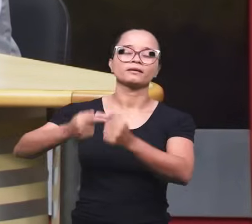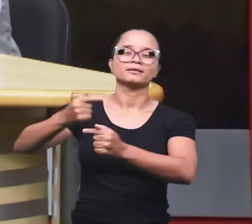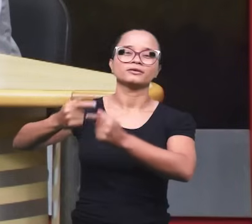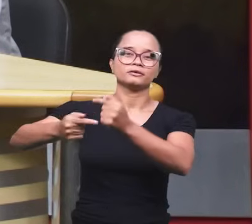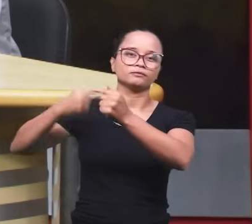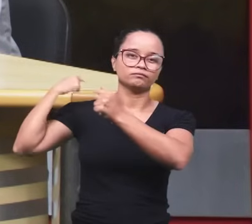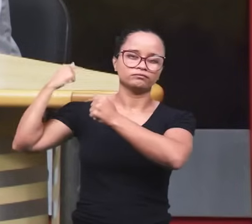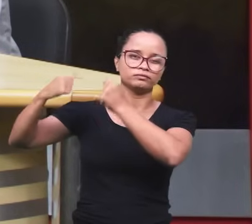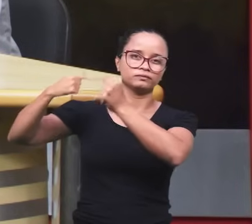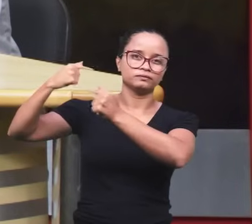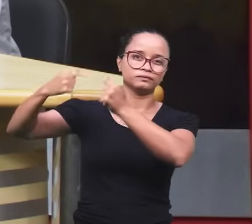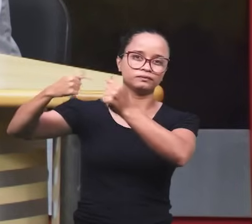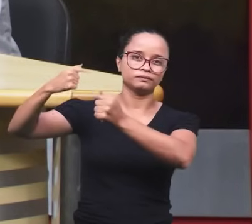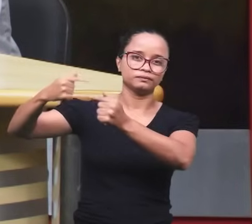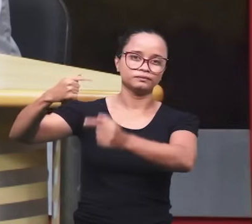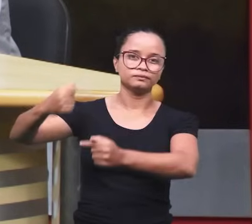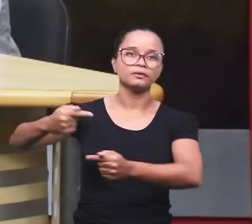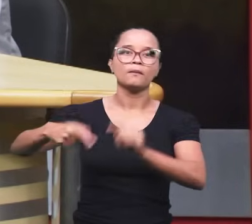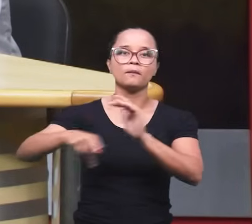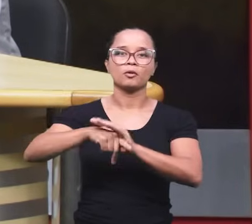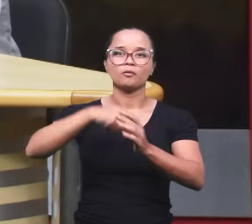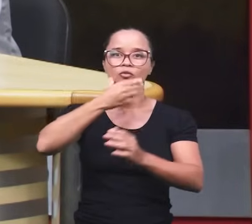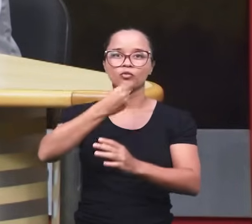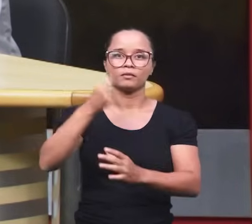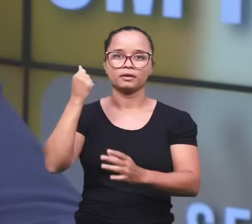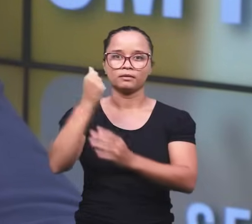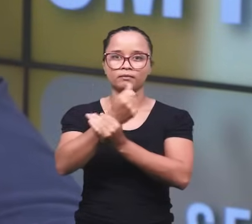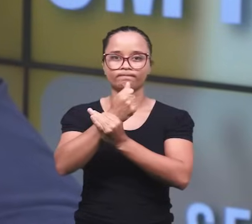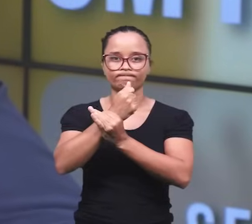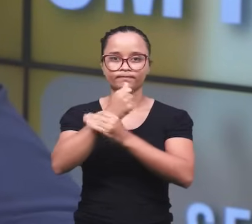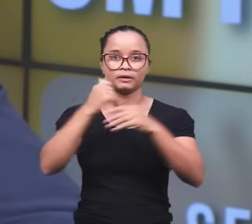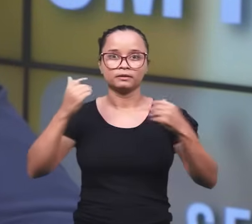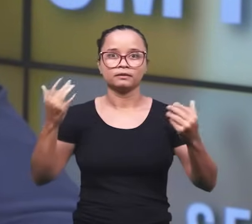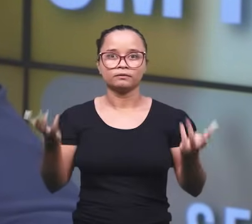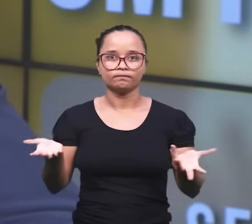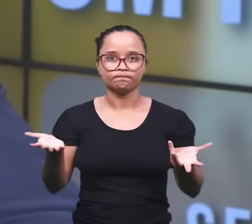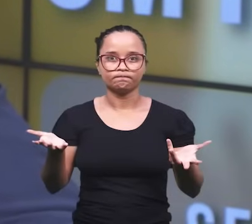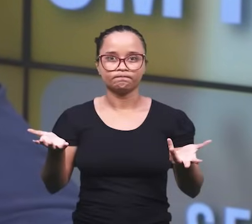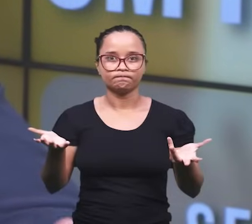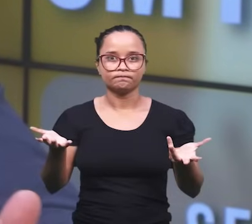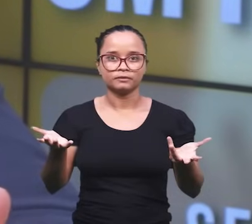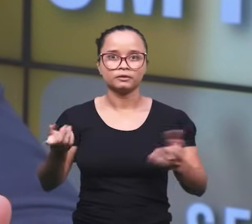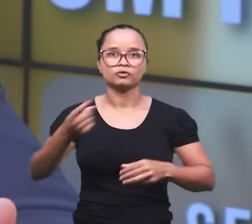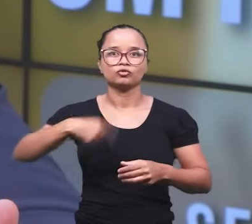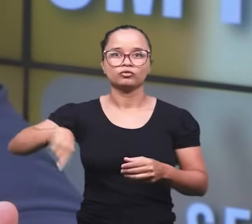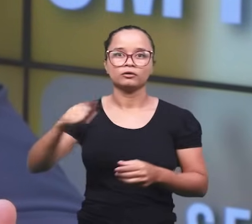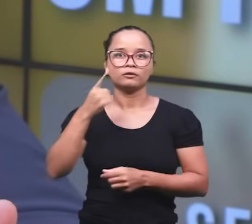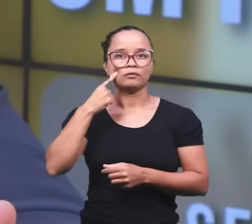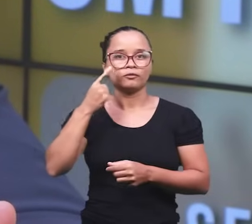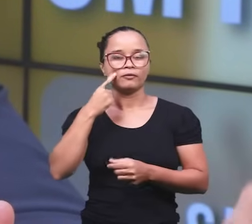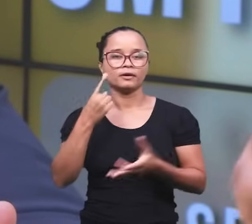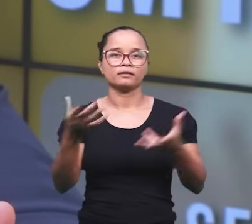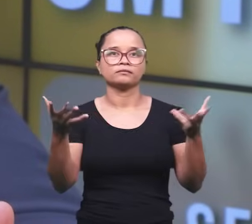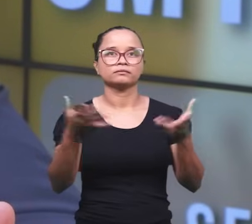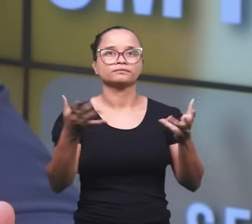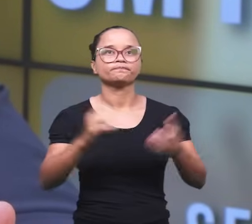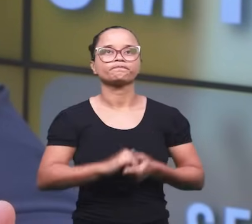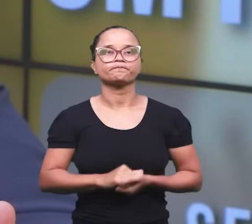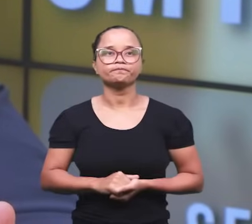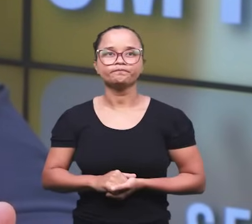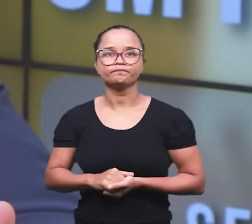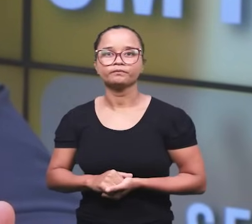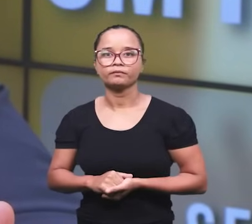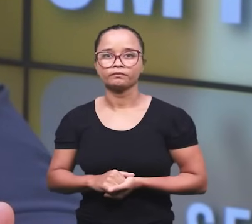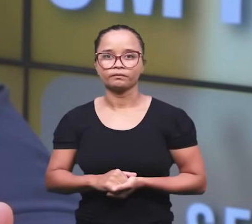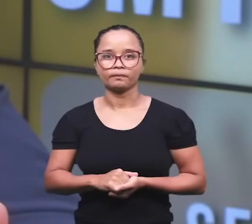da descendência uhum de Abraão né então a gente vê aí